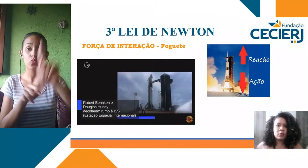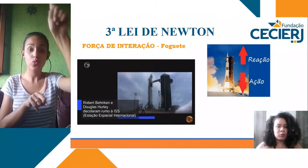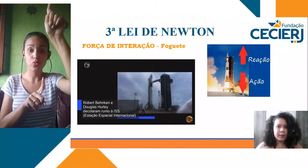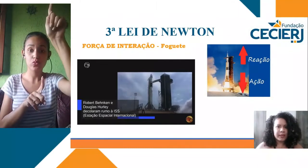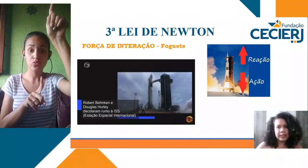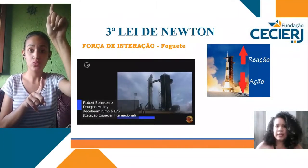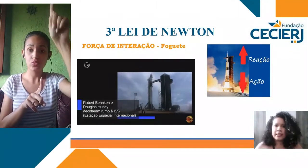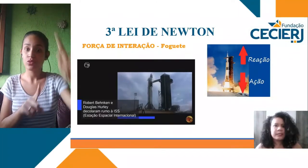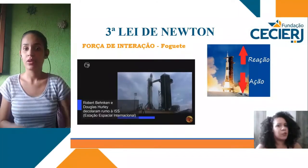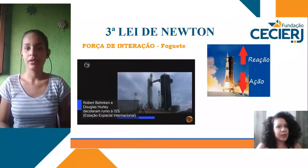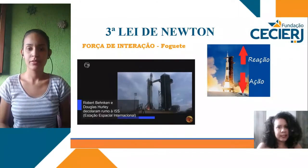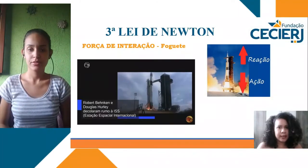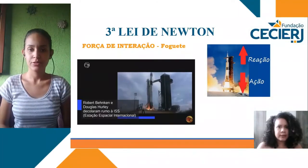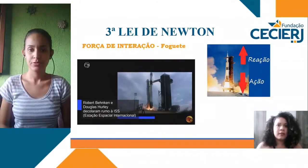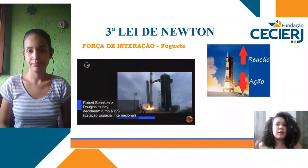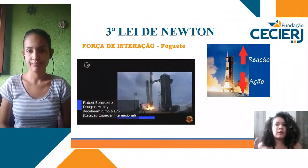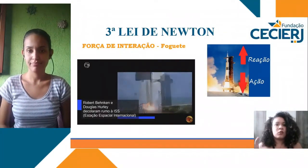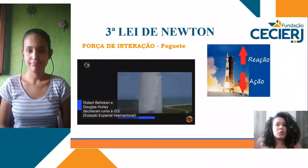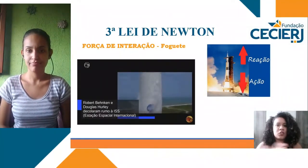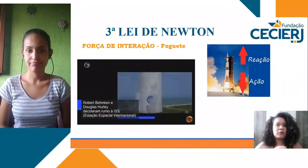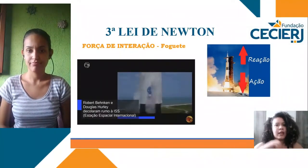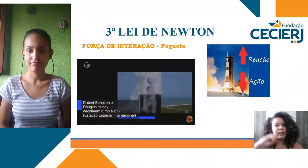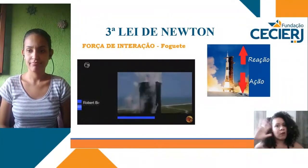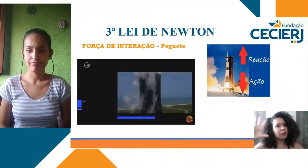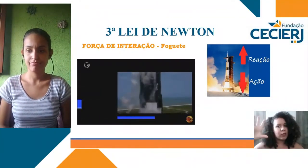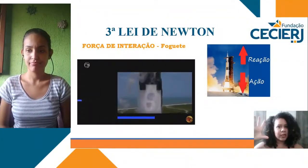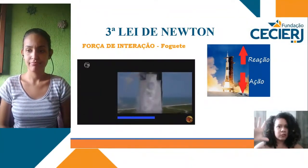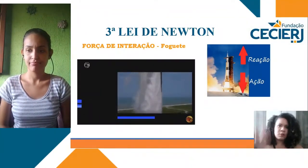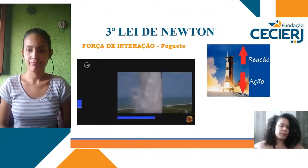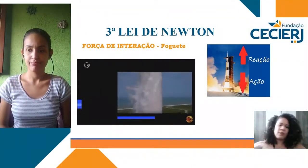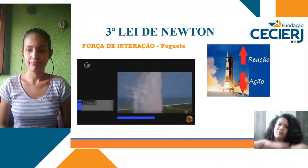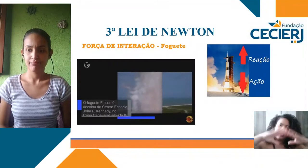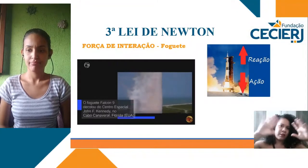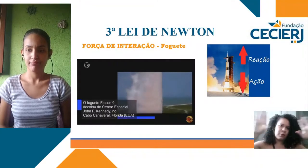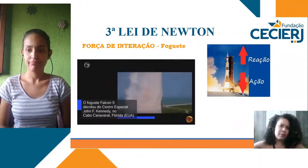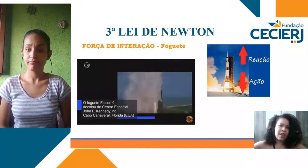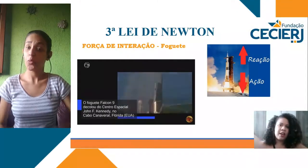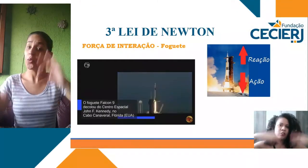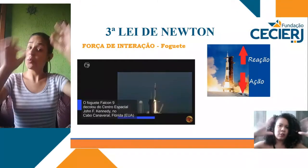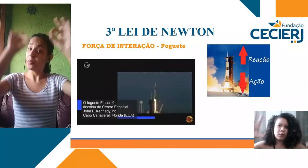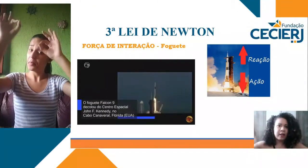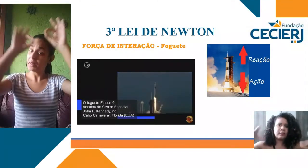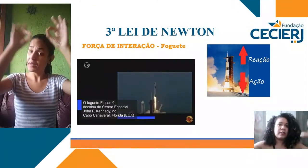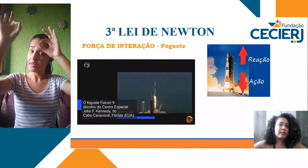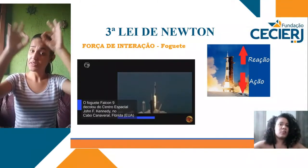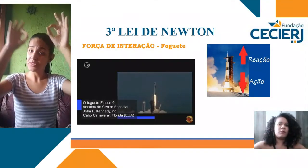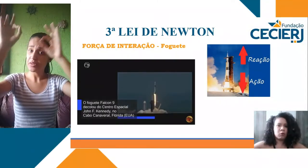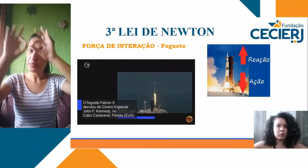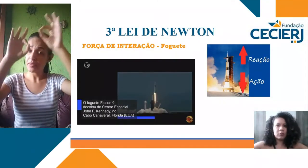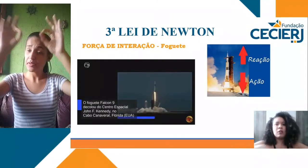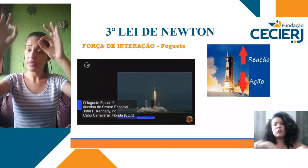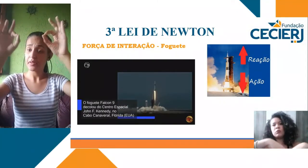tripulado numa parceria da NASA com a SpaceX, que o objetivo é levar o foguete para fazer uma viagem tripulada e trazer